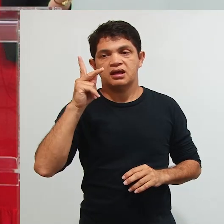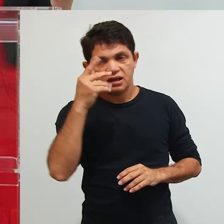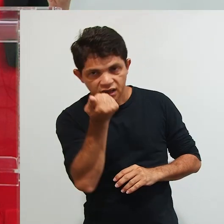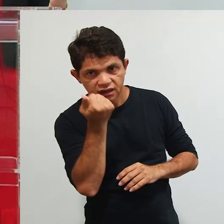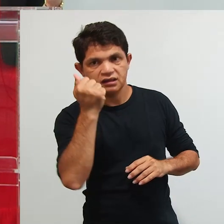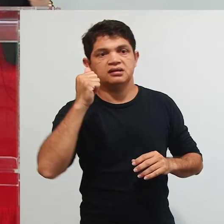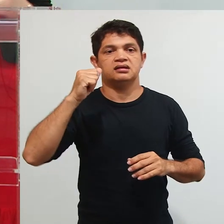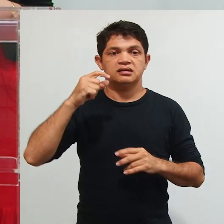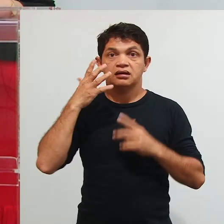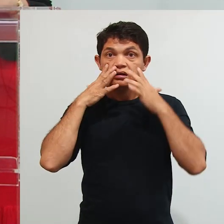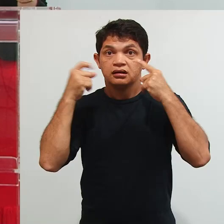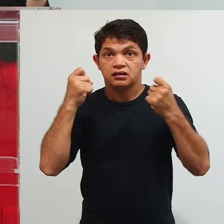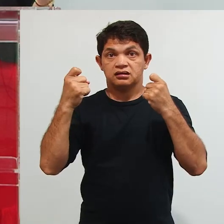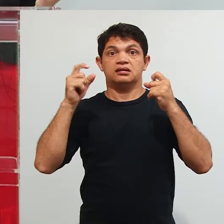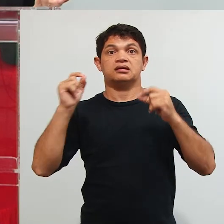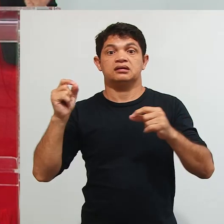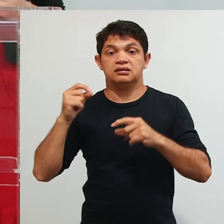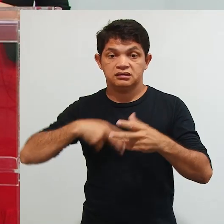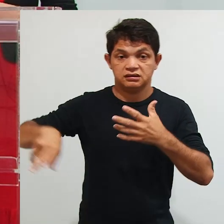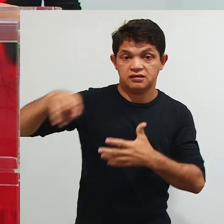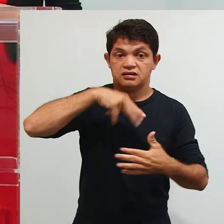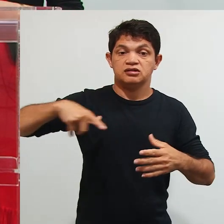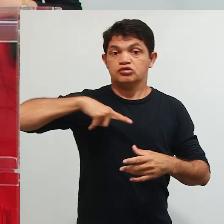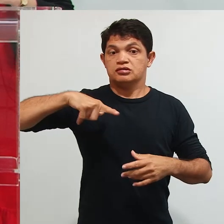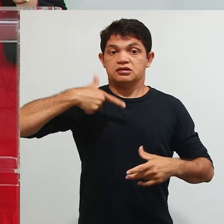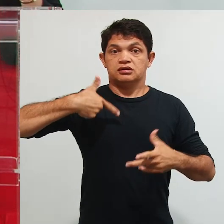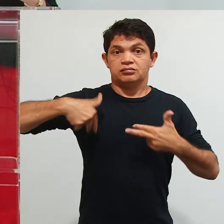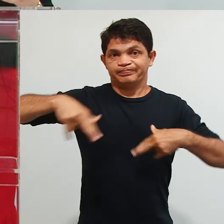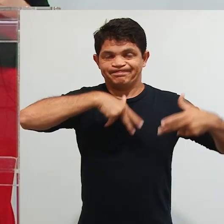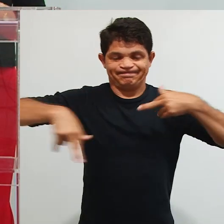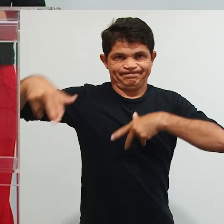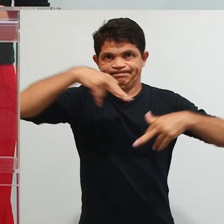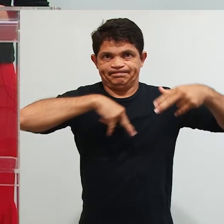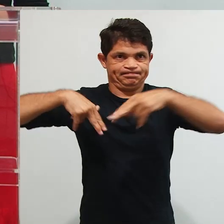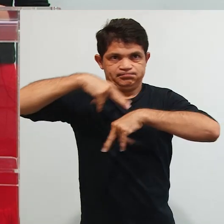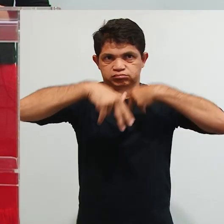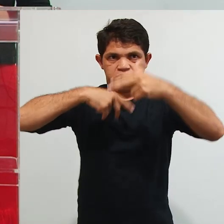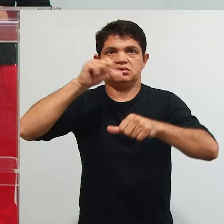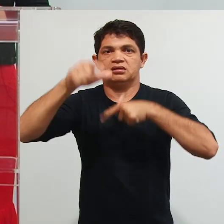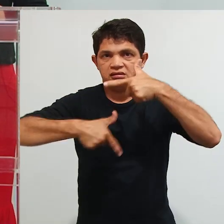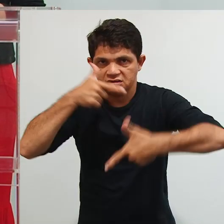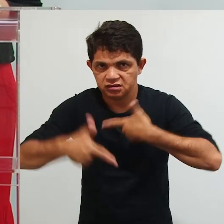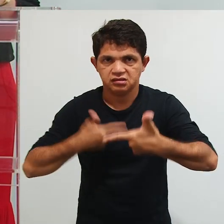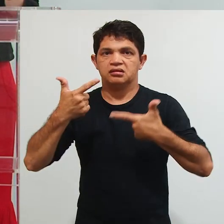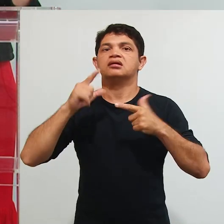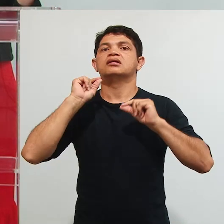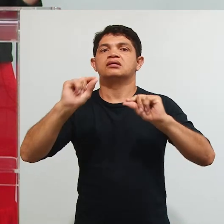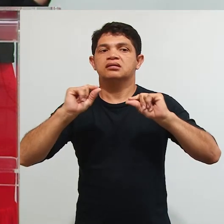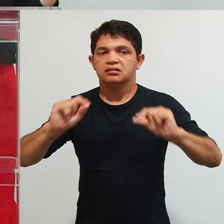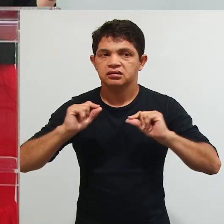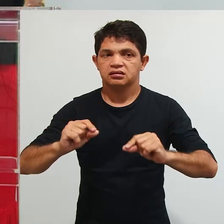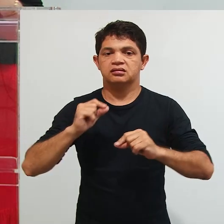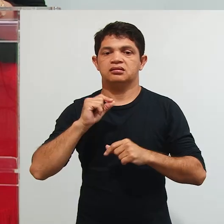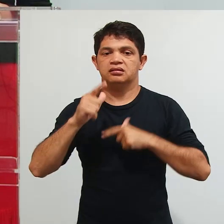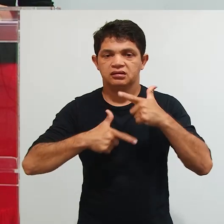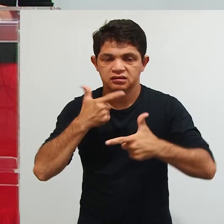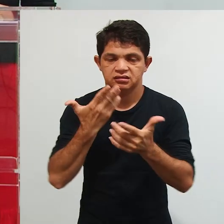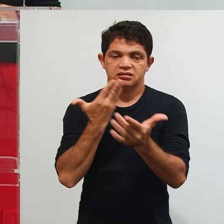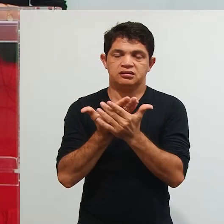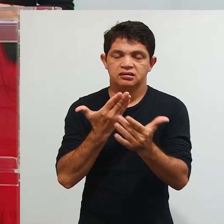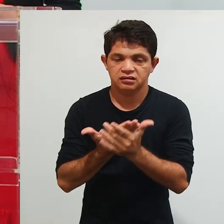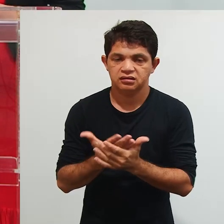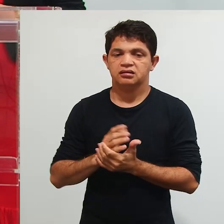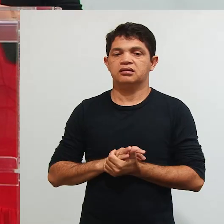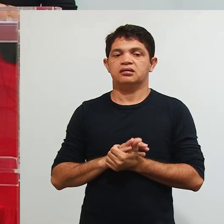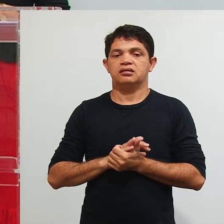o TDAH, que é o desatento, né? Que é aquela criança que está sempre vagando, muitas vezes essa